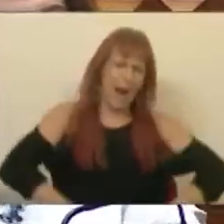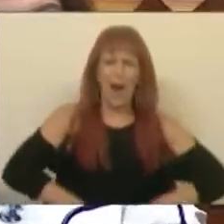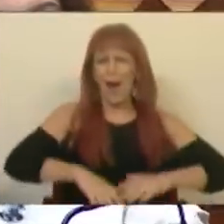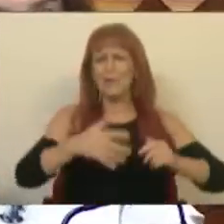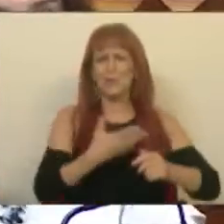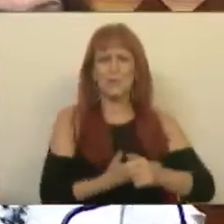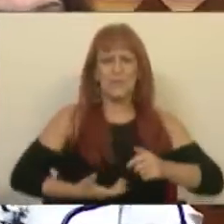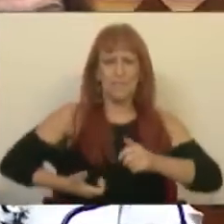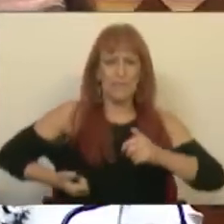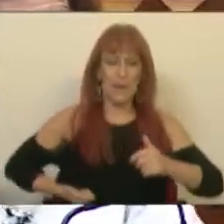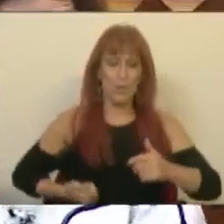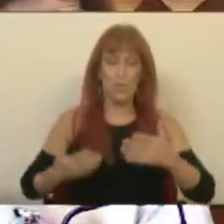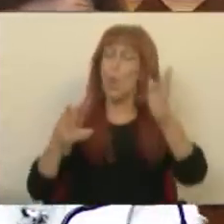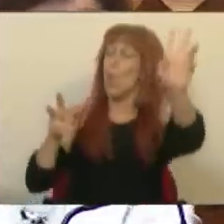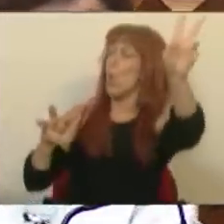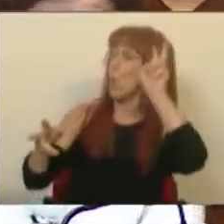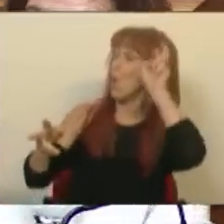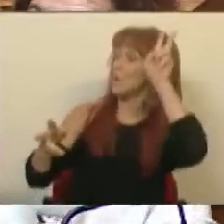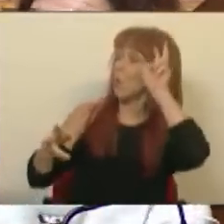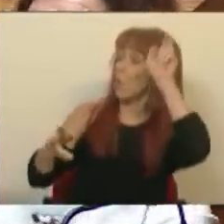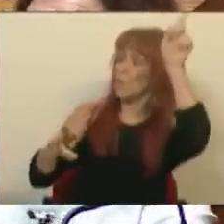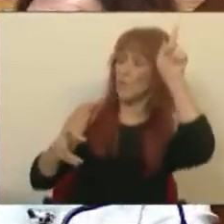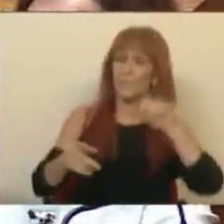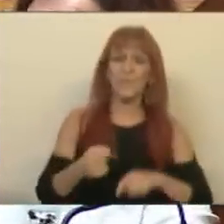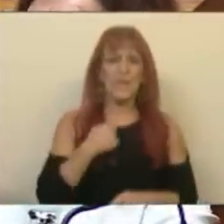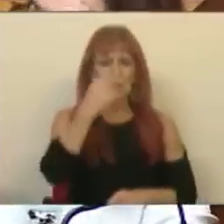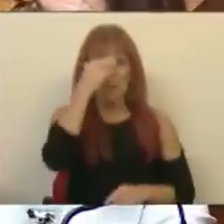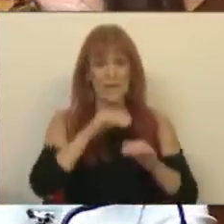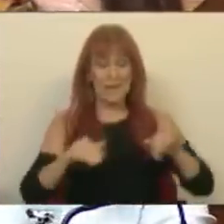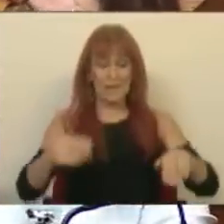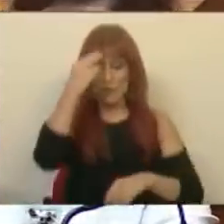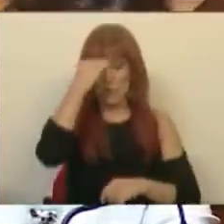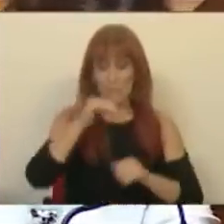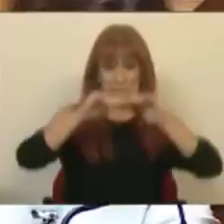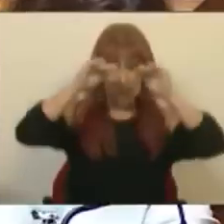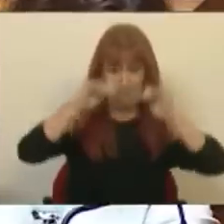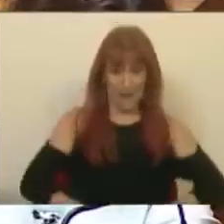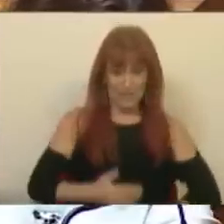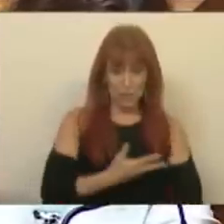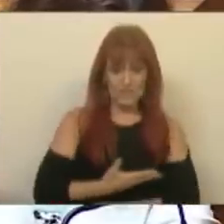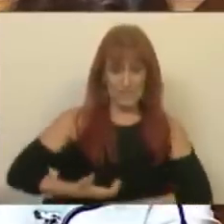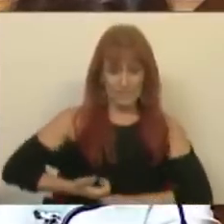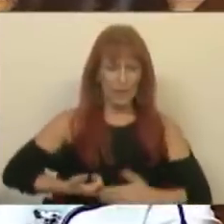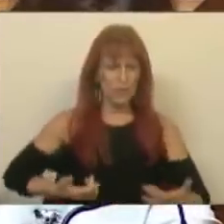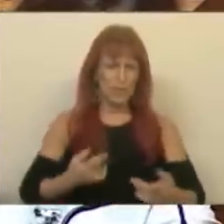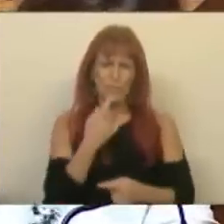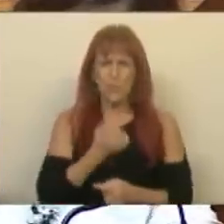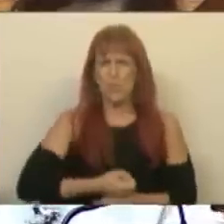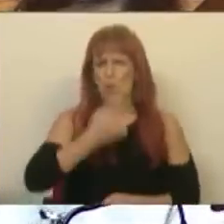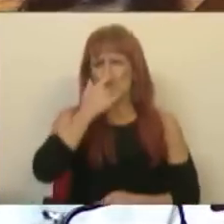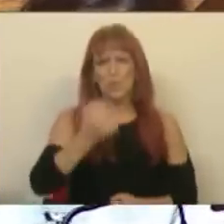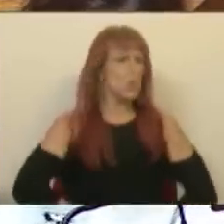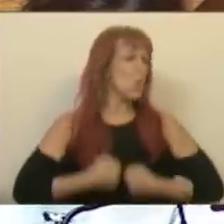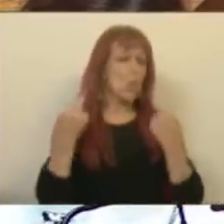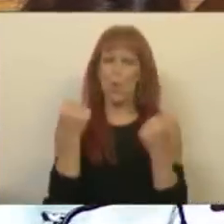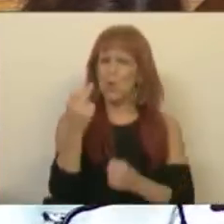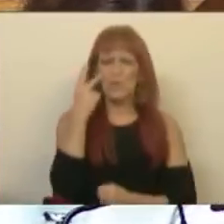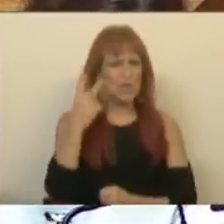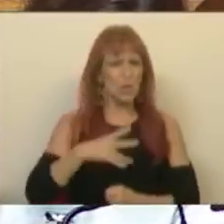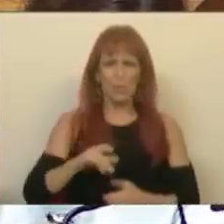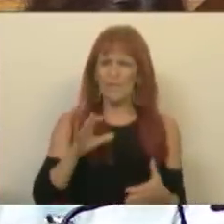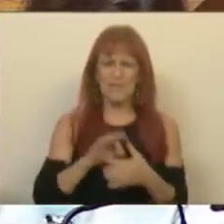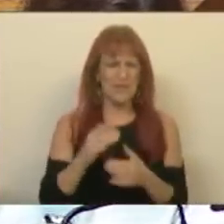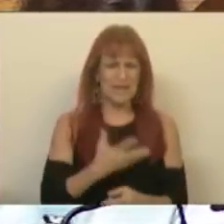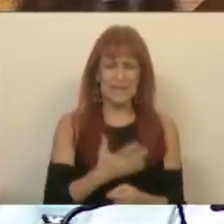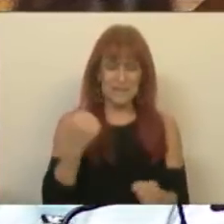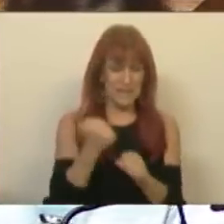de desemprego Oi são histórica níveis historicamente baixo de desemprego Muitas pessoas não conseguem sobreviver com